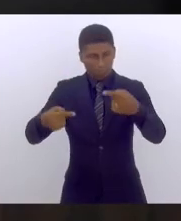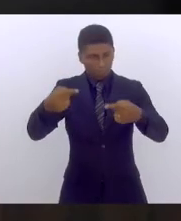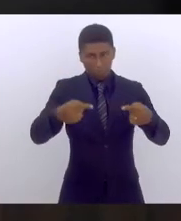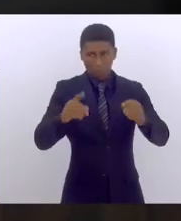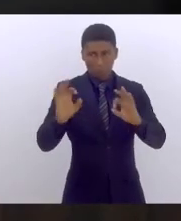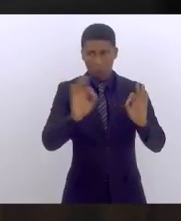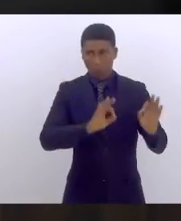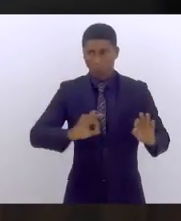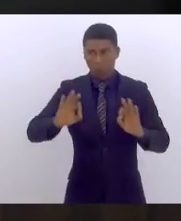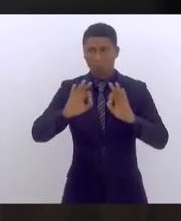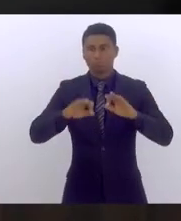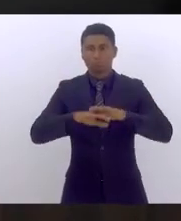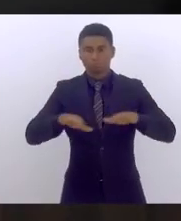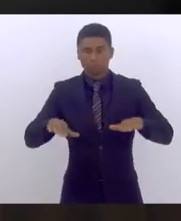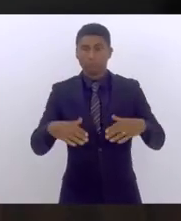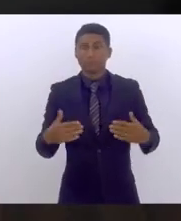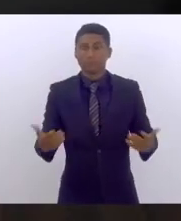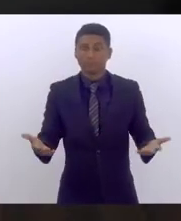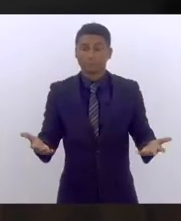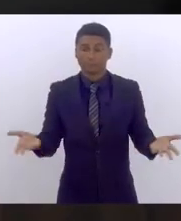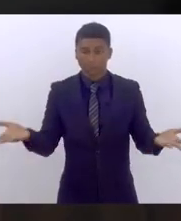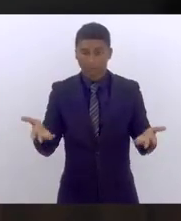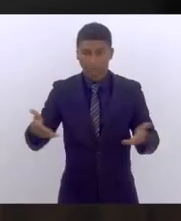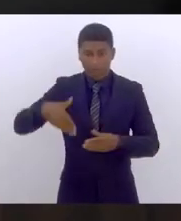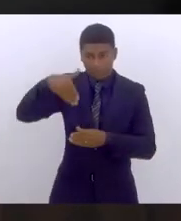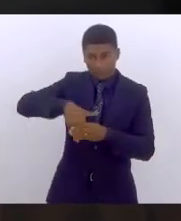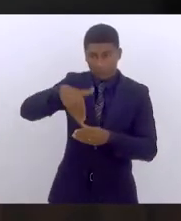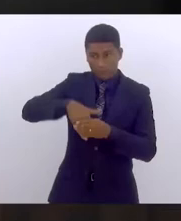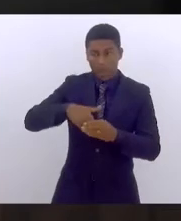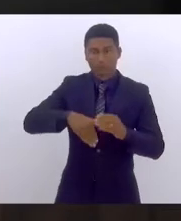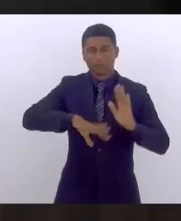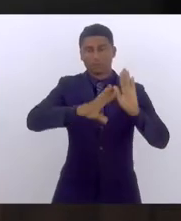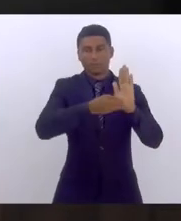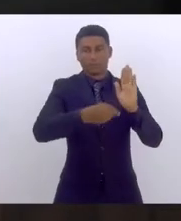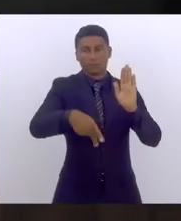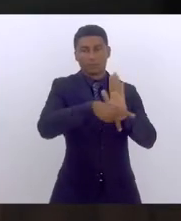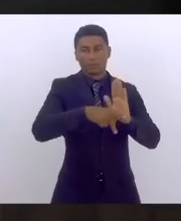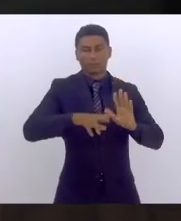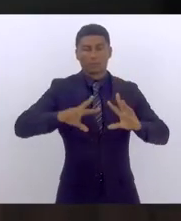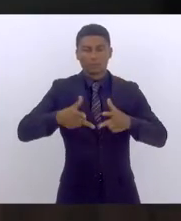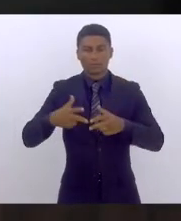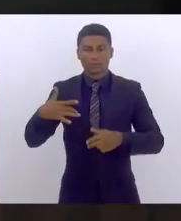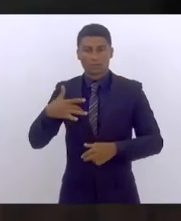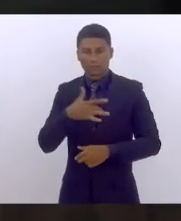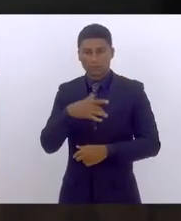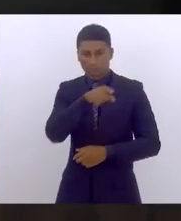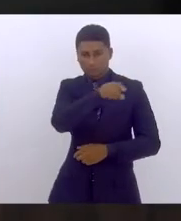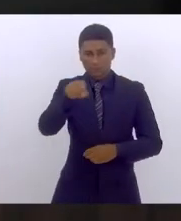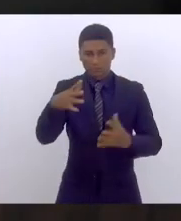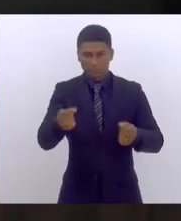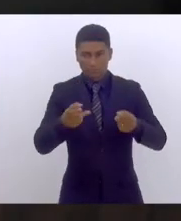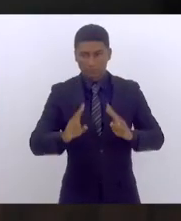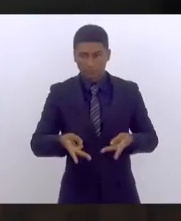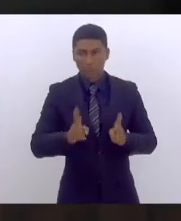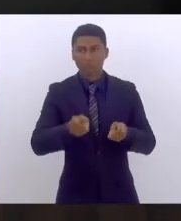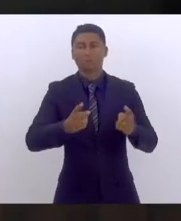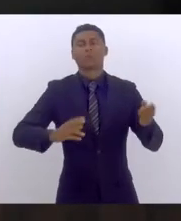que queira discutir, encerrada a discussão. Em votação, a emenda da Comissão de Saúde. Senhores que aprovam, permaneçam como